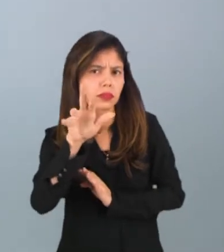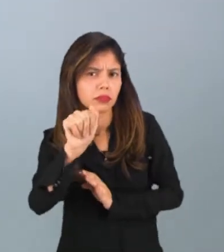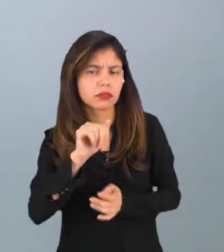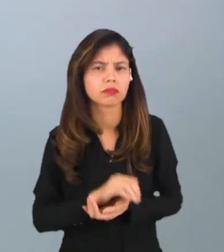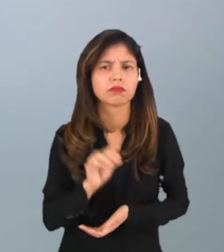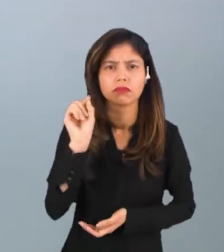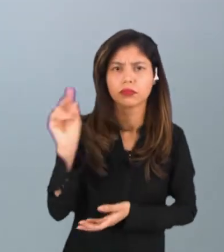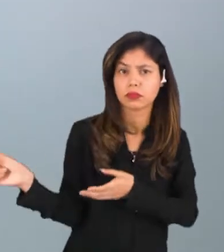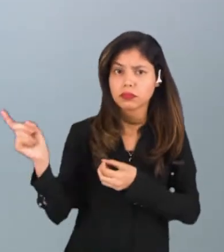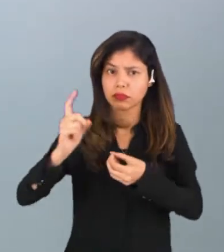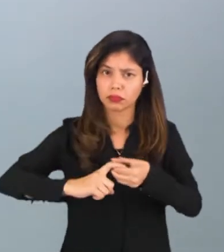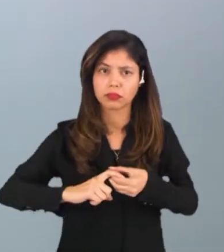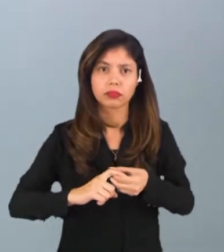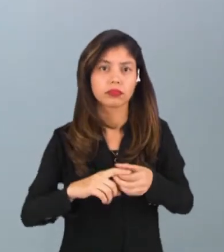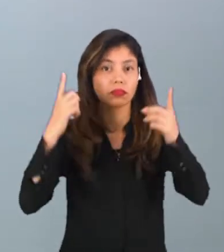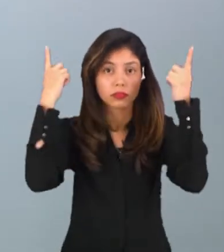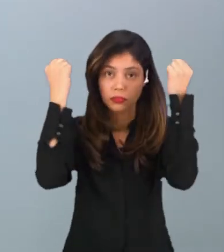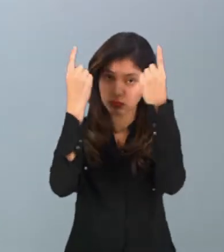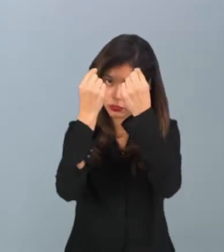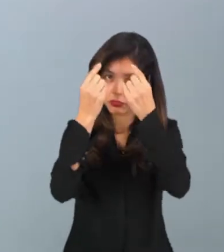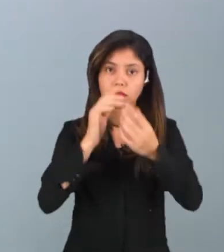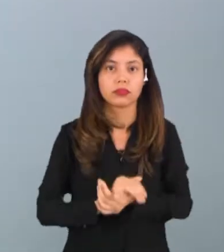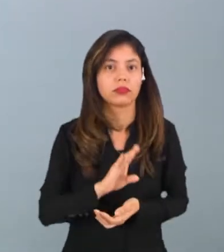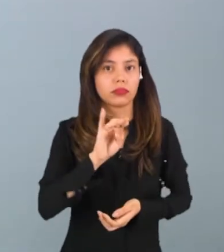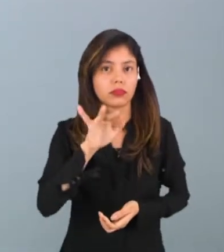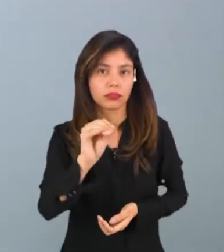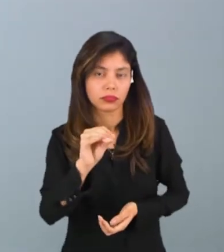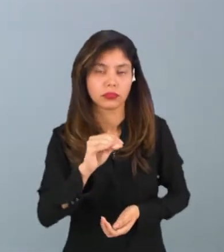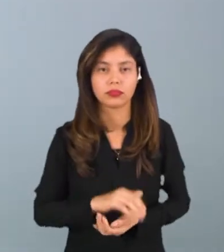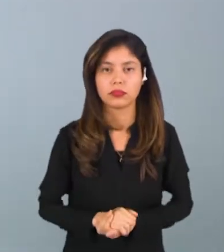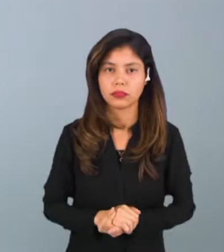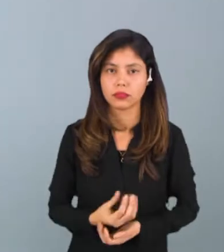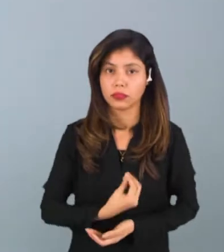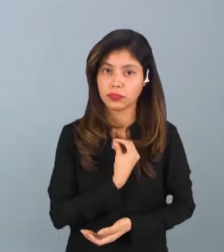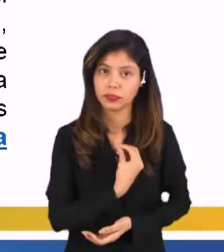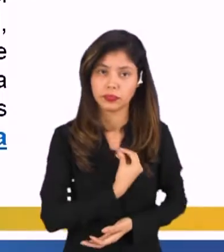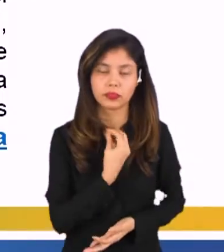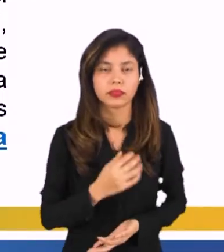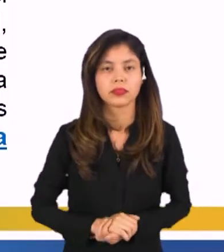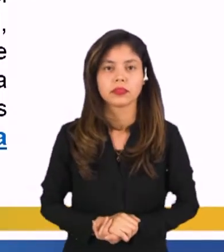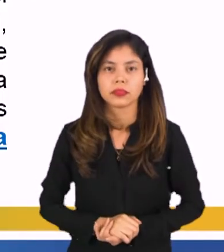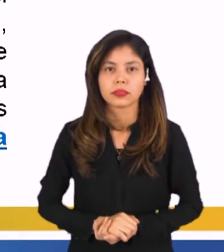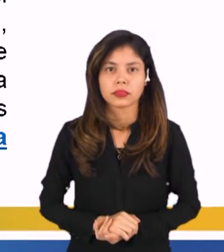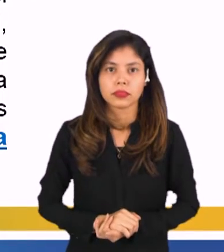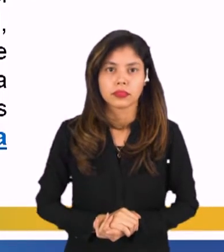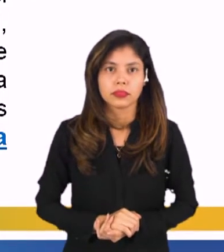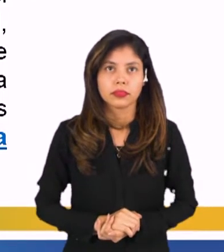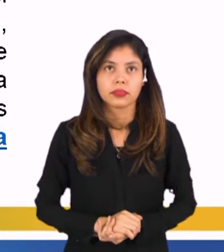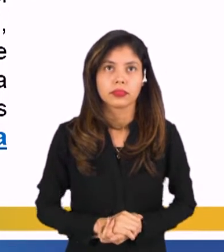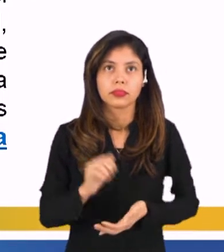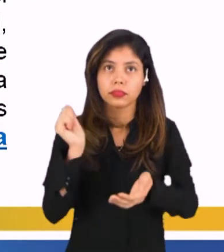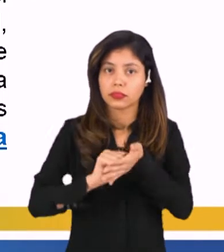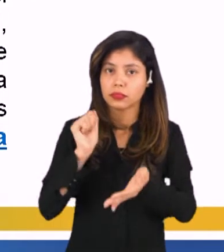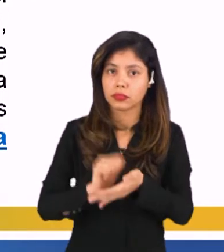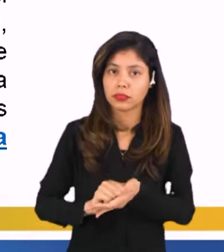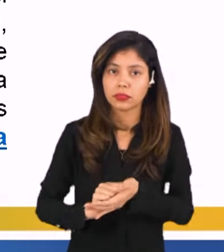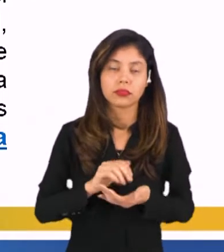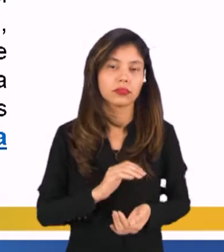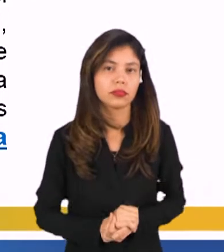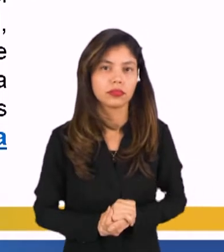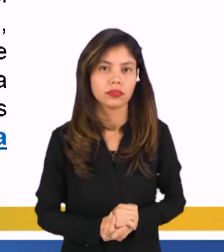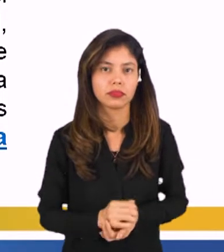Né? Vem do grego bios, que significa vida, né? E graphein, que